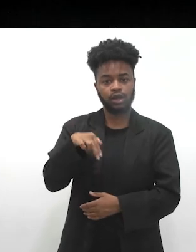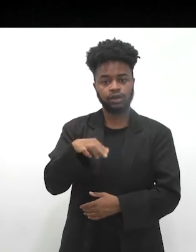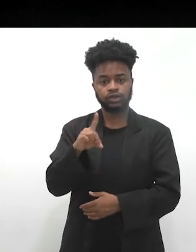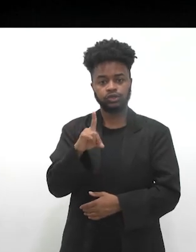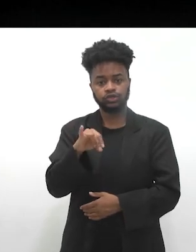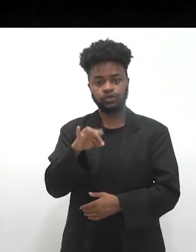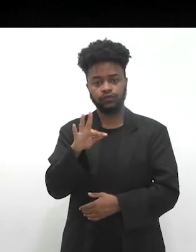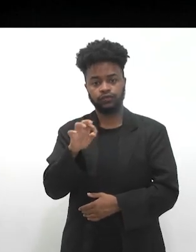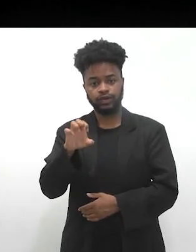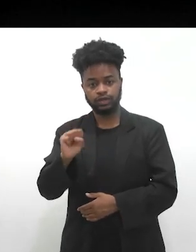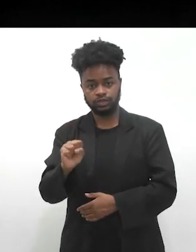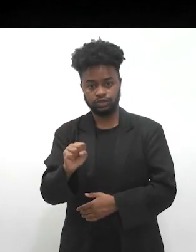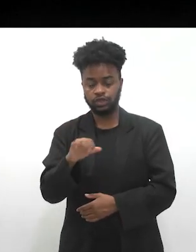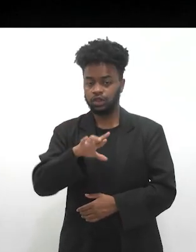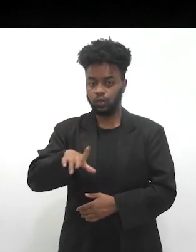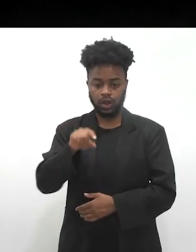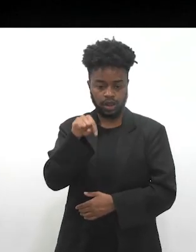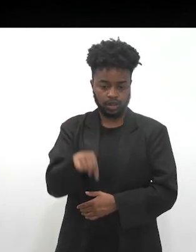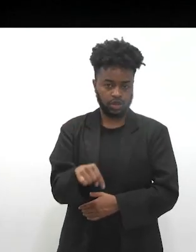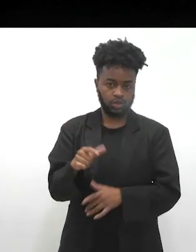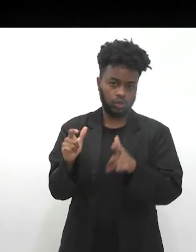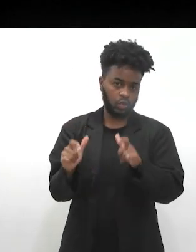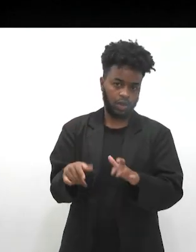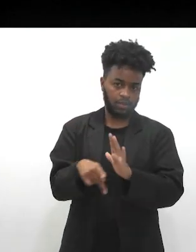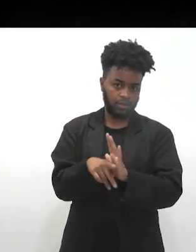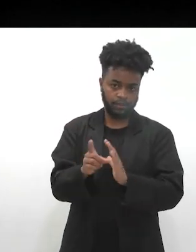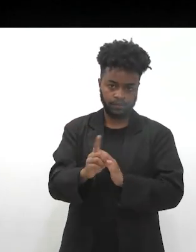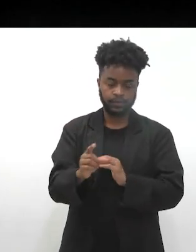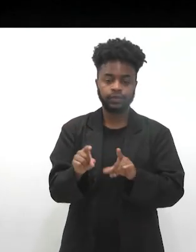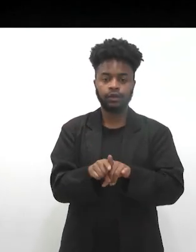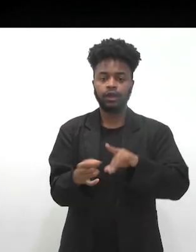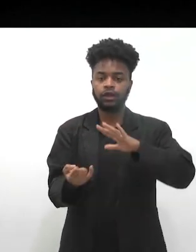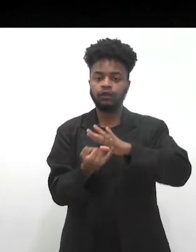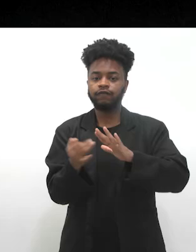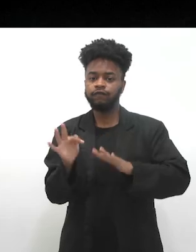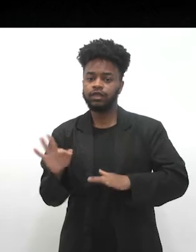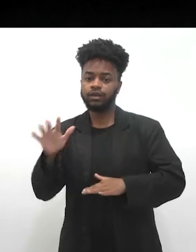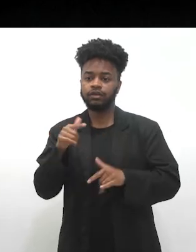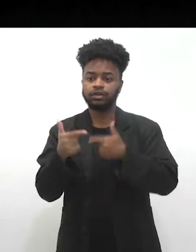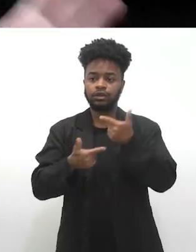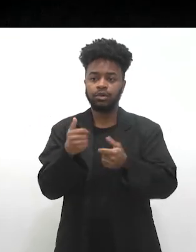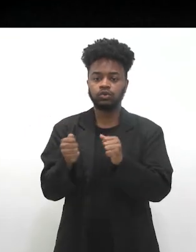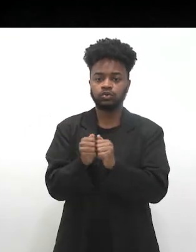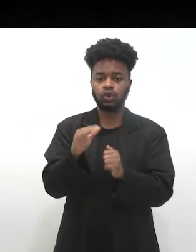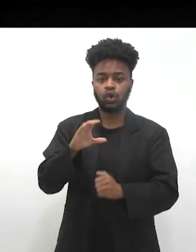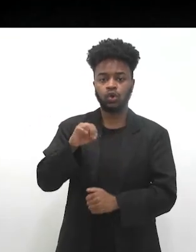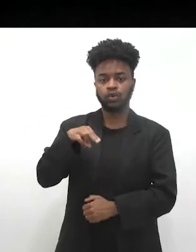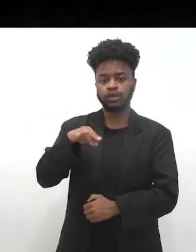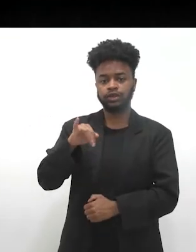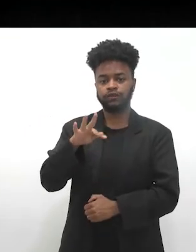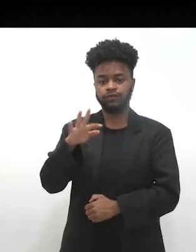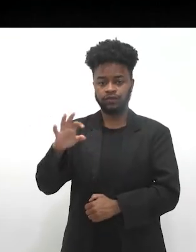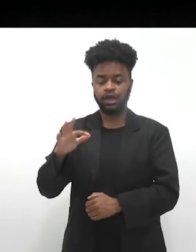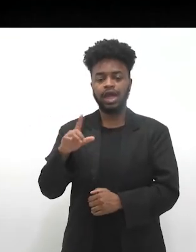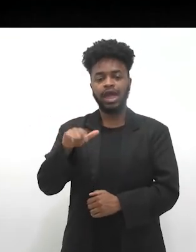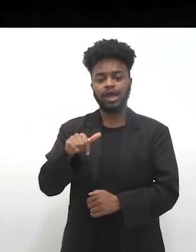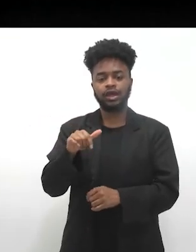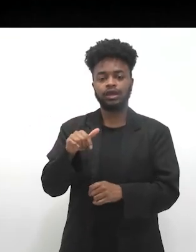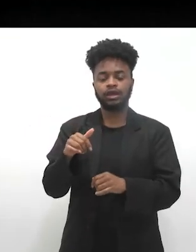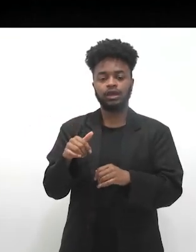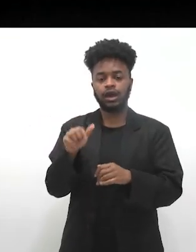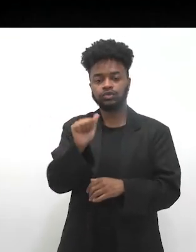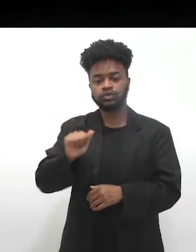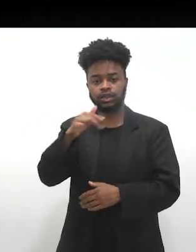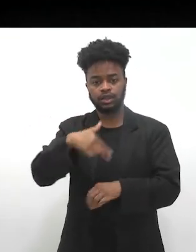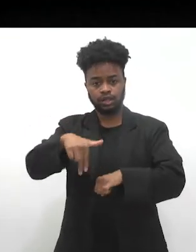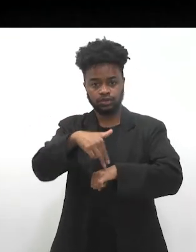que é a Andifes, não a associação local. Os institutos federais estão trabalhando junto com o CONIF, que é a associação